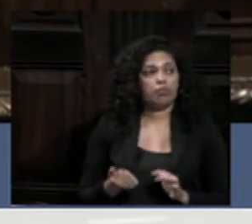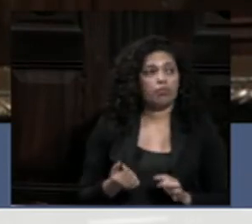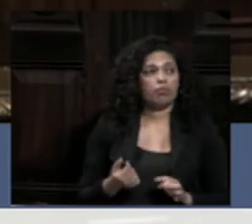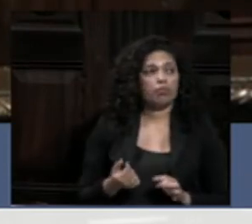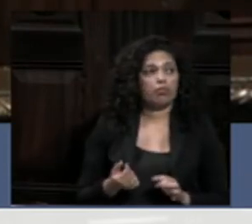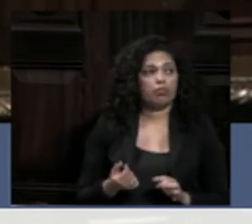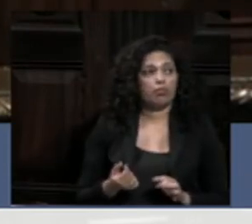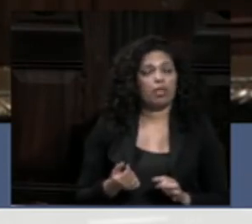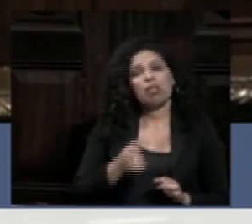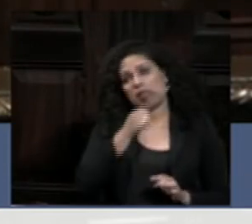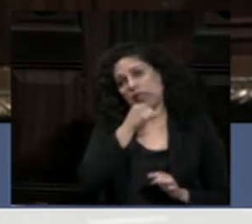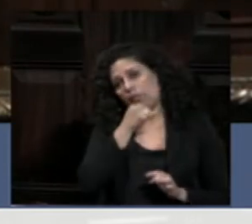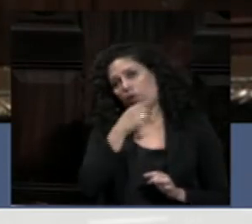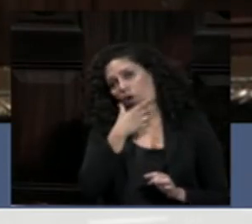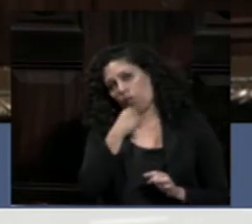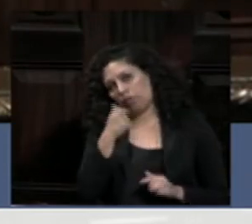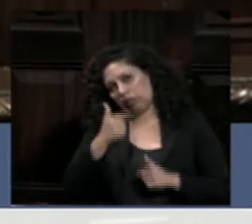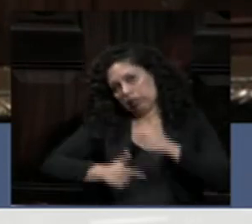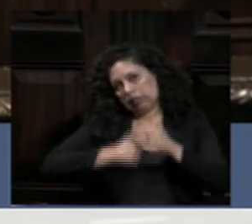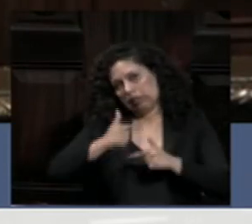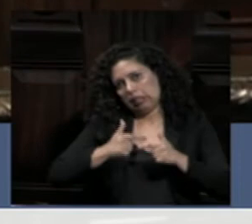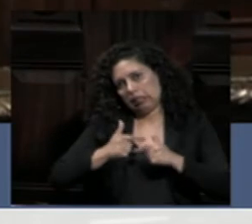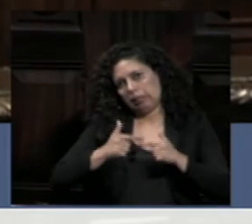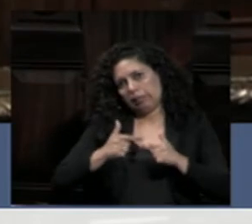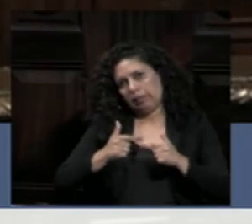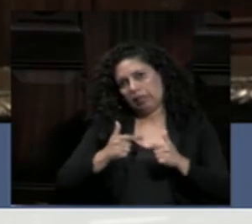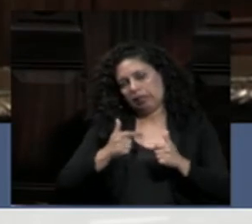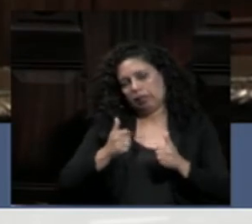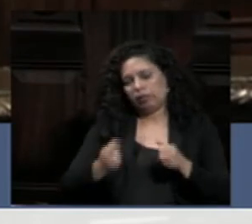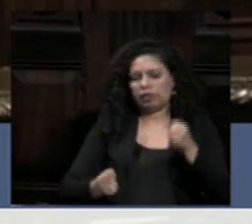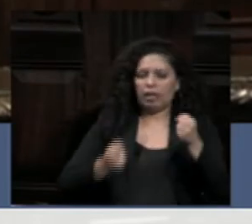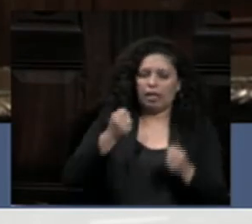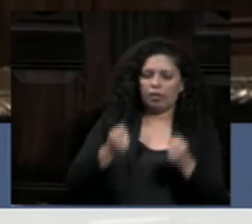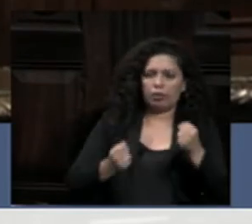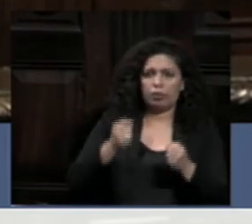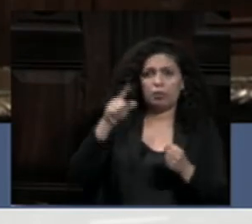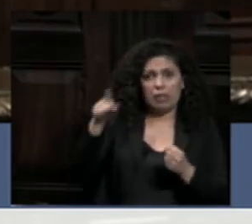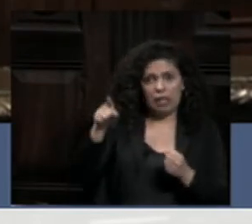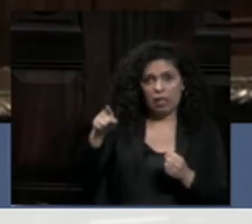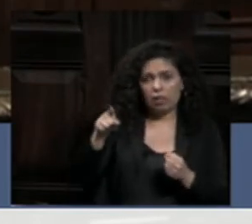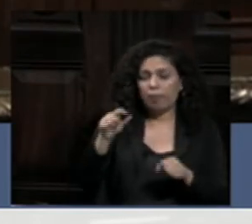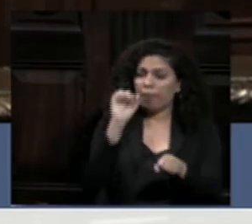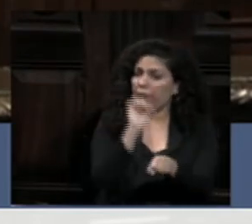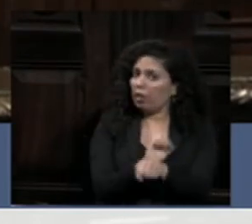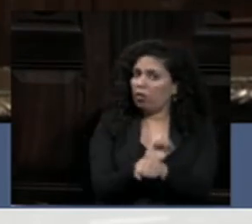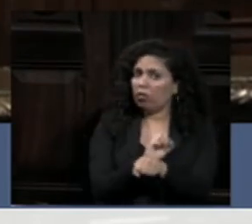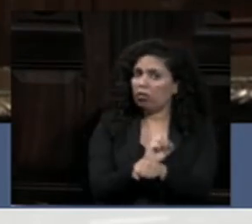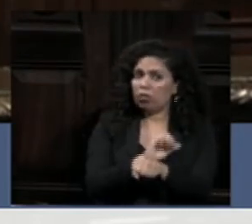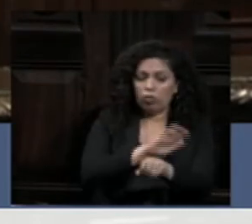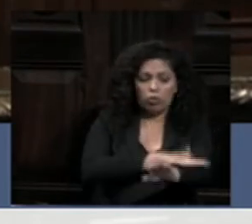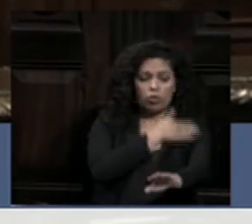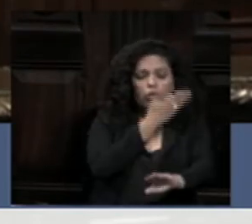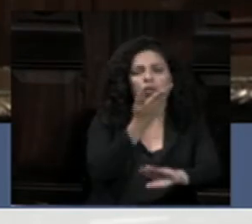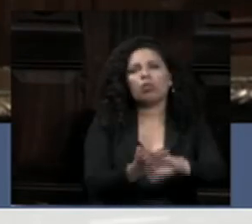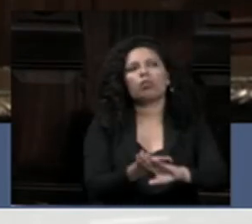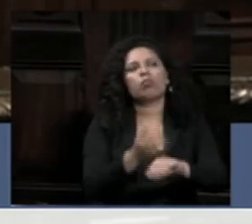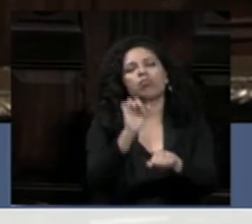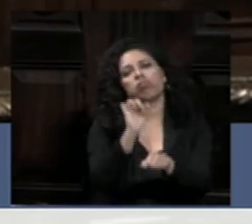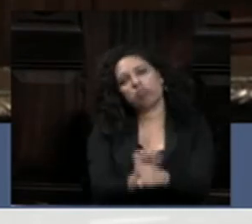Imagine um taxista. Ele perdeu um dia de trabalho, está com o seu carro